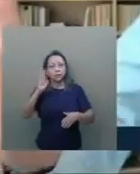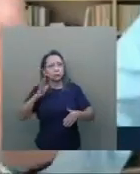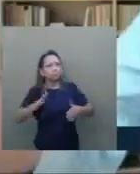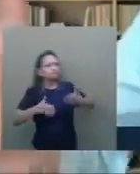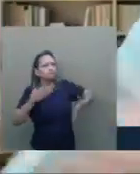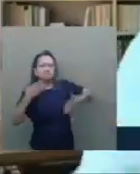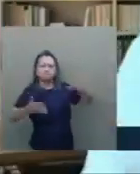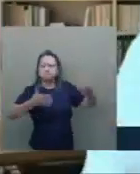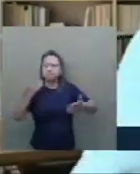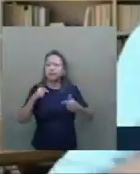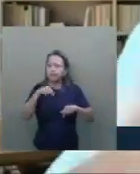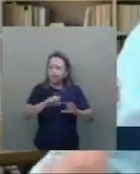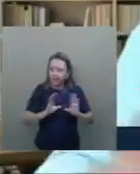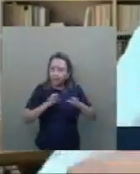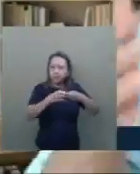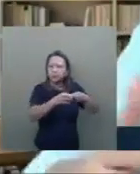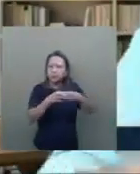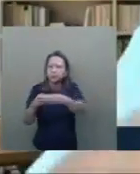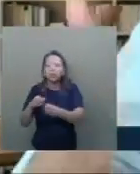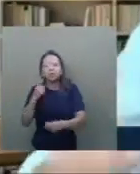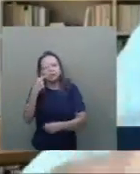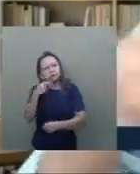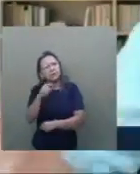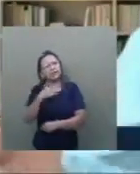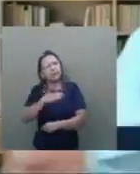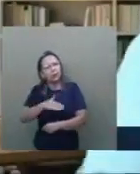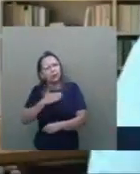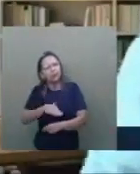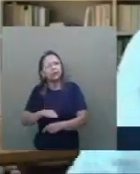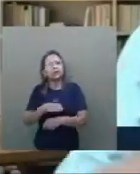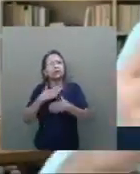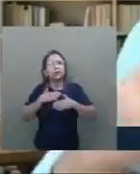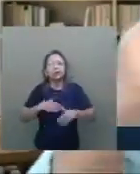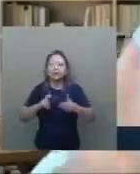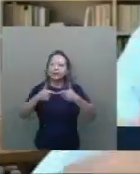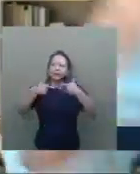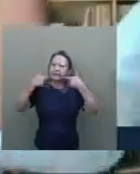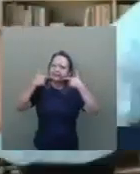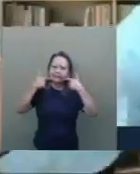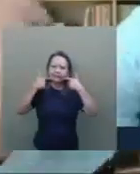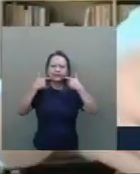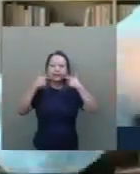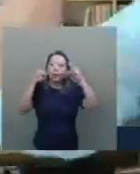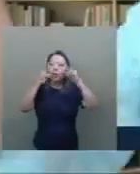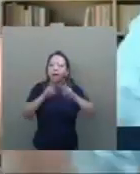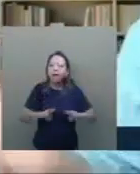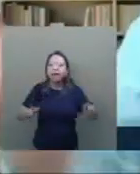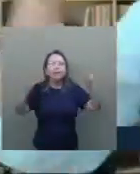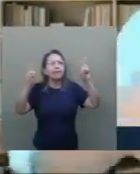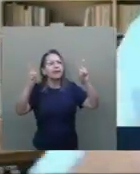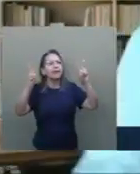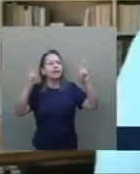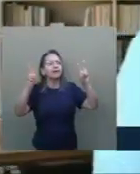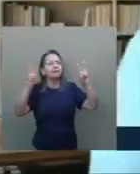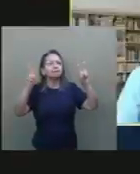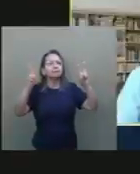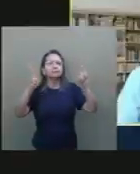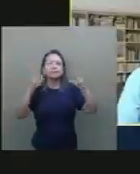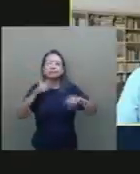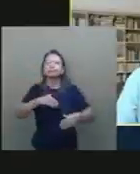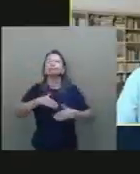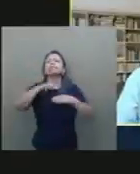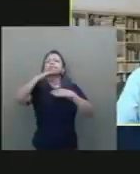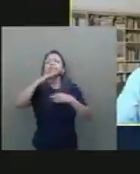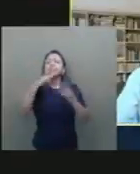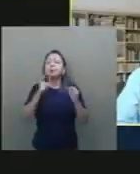aqui nas comissões. Eu vi você tranquila, firme, sorridente e com um olhar grande, e não com um olhar para baixo. Então,